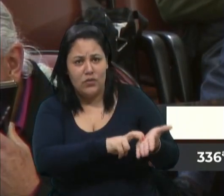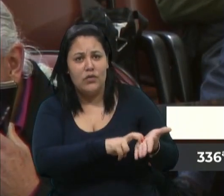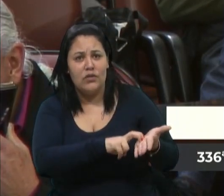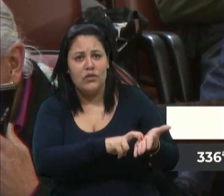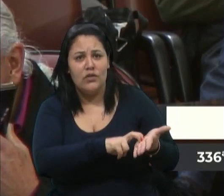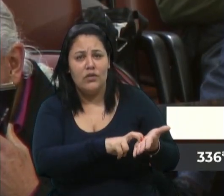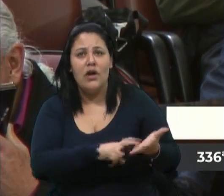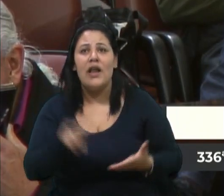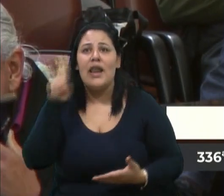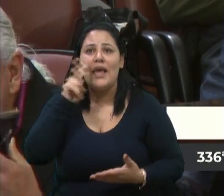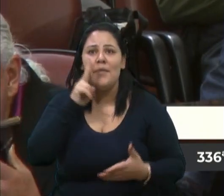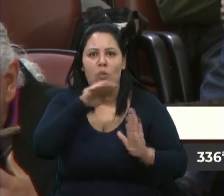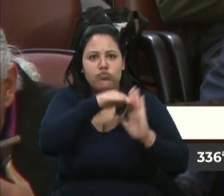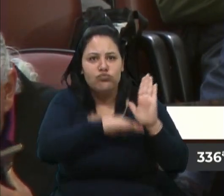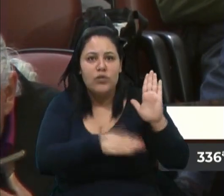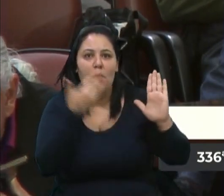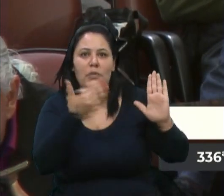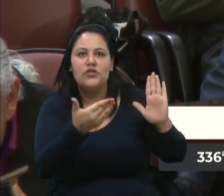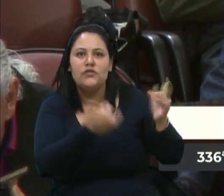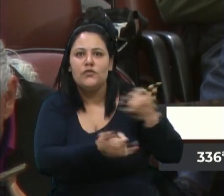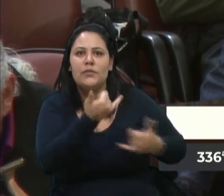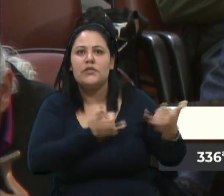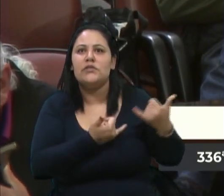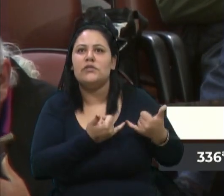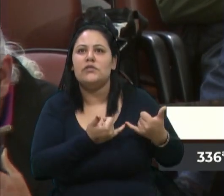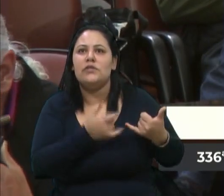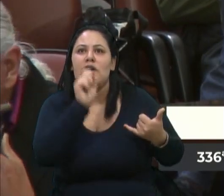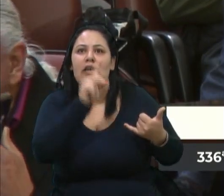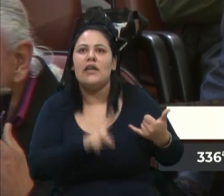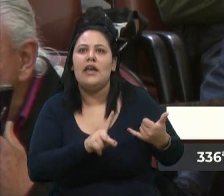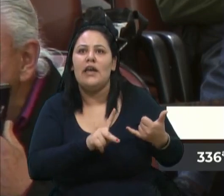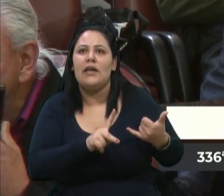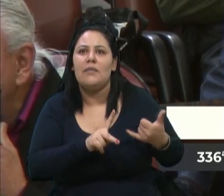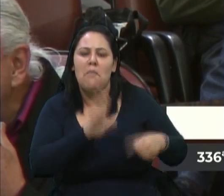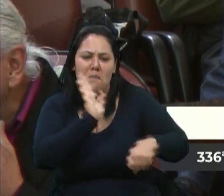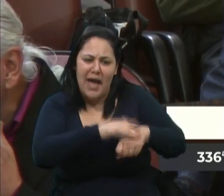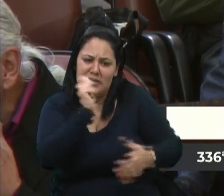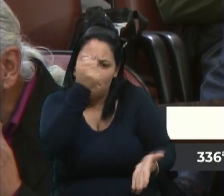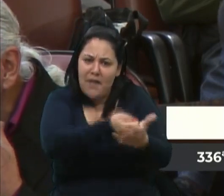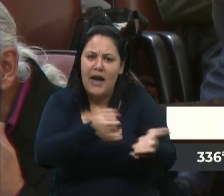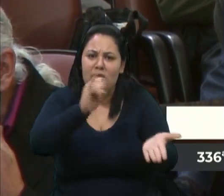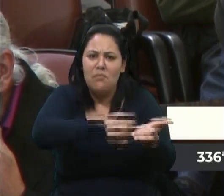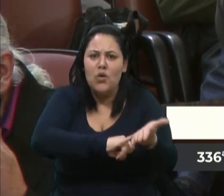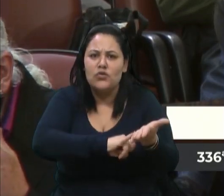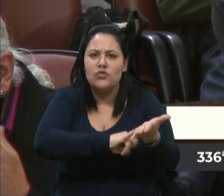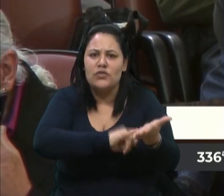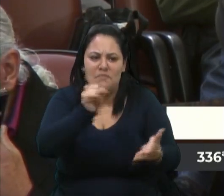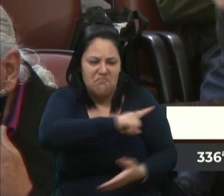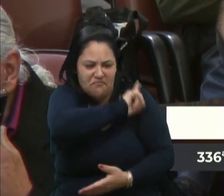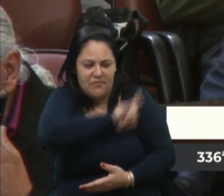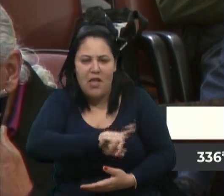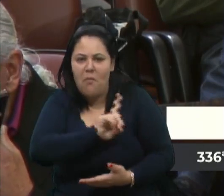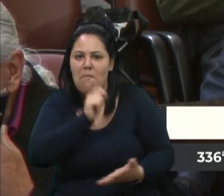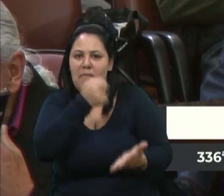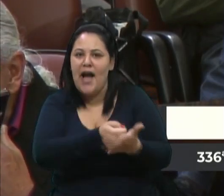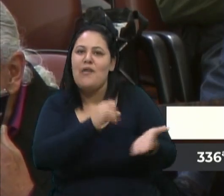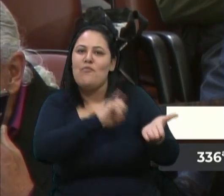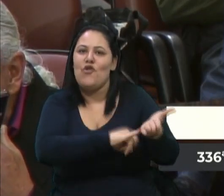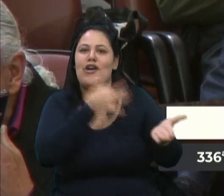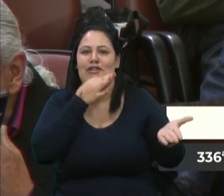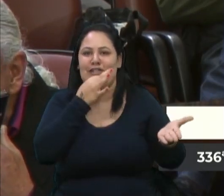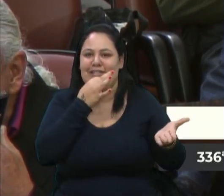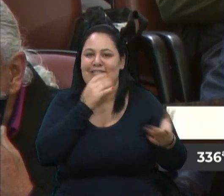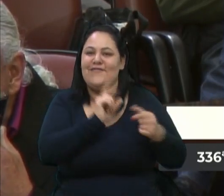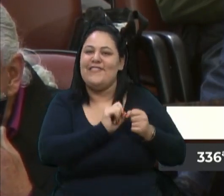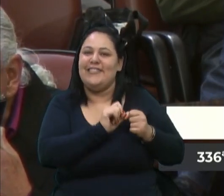puxar a lista, vamos fazer um pedido de informações e ver quem são os maiores devedores de impostos em Caxias do Sul. E que mesmo fazendo